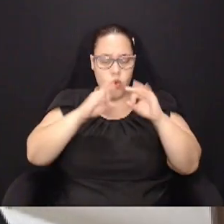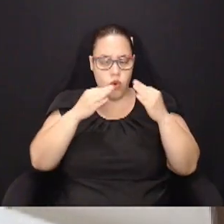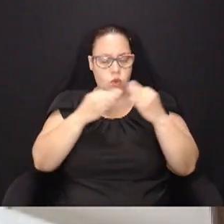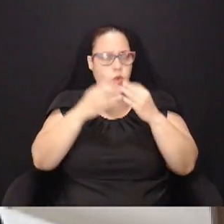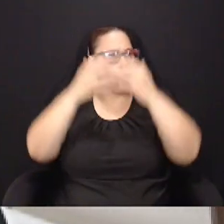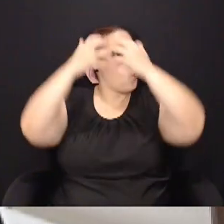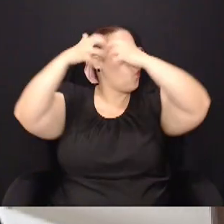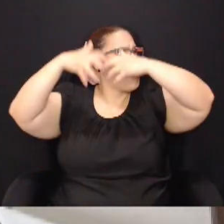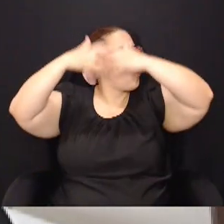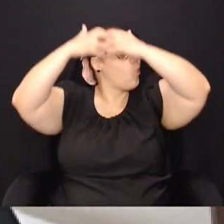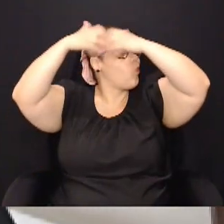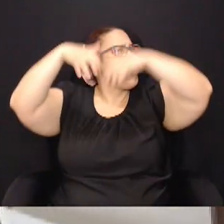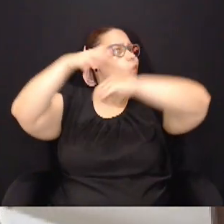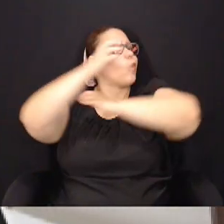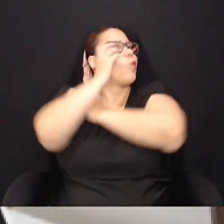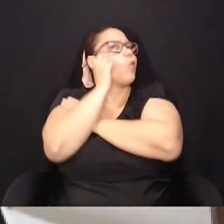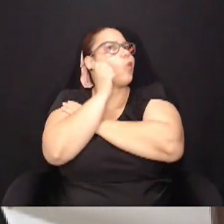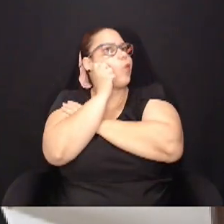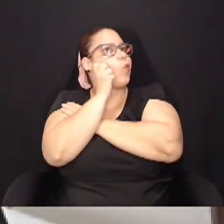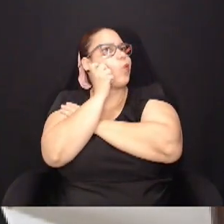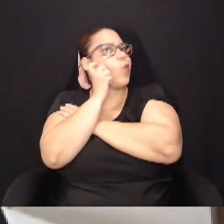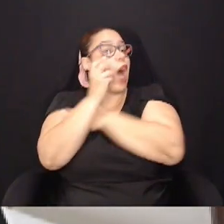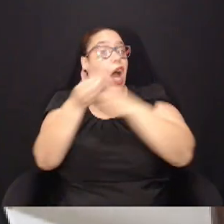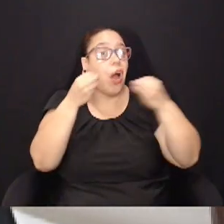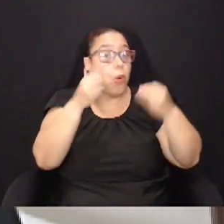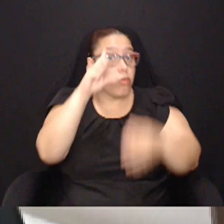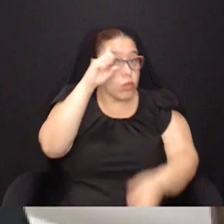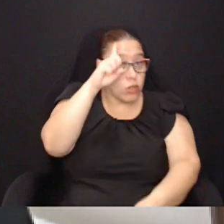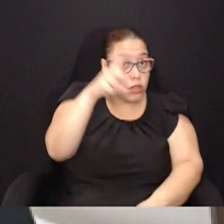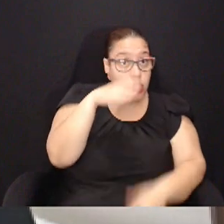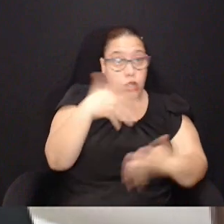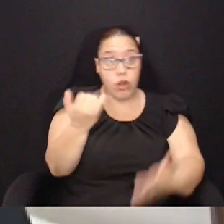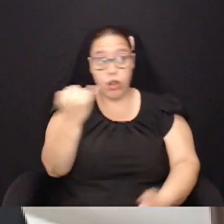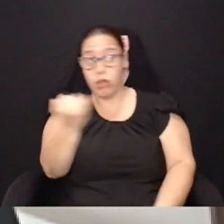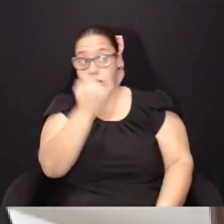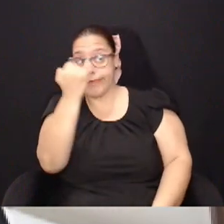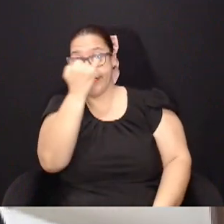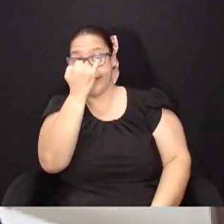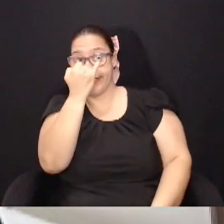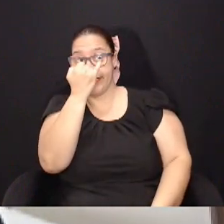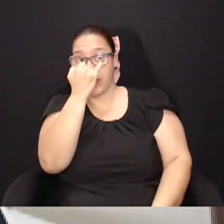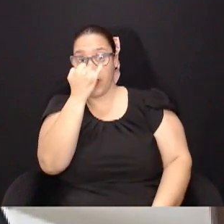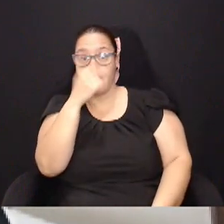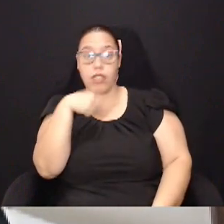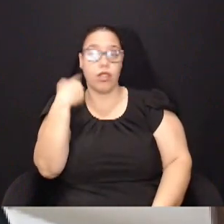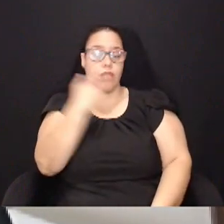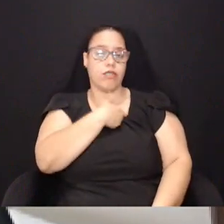o dia, do qual a importância. Nós estamos envelhecendo, estamos